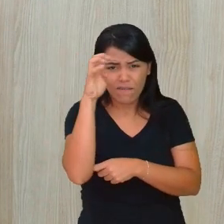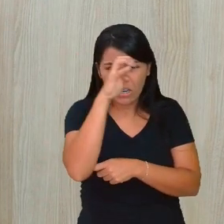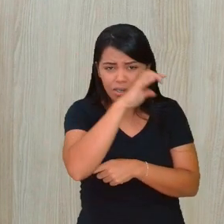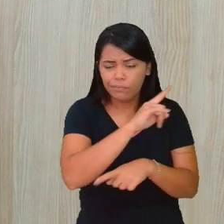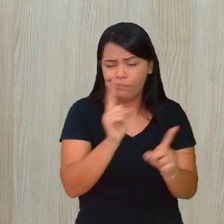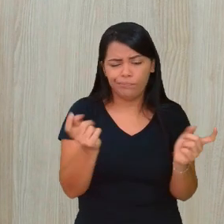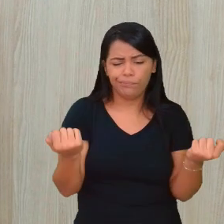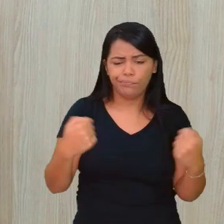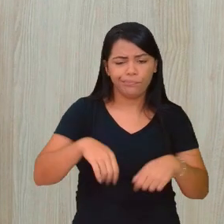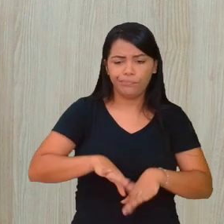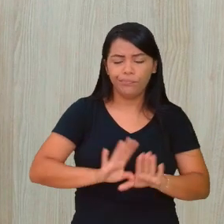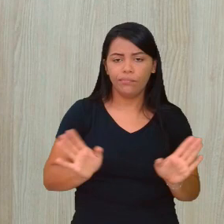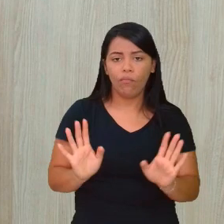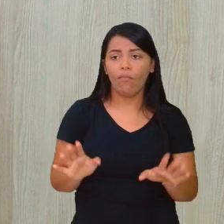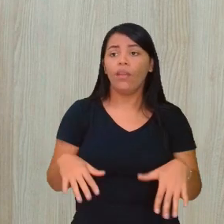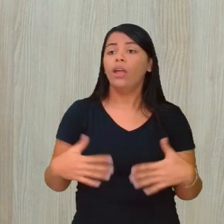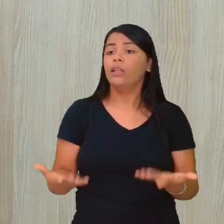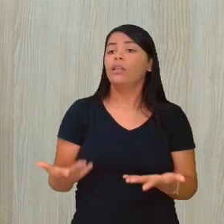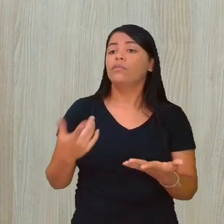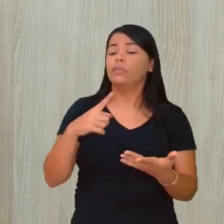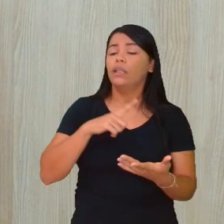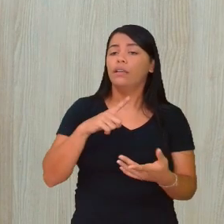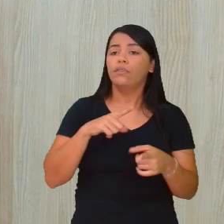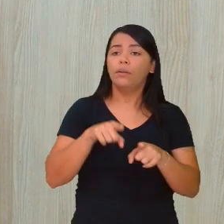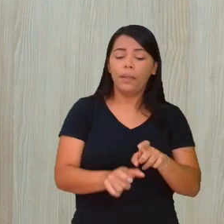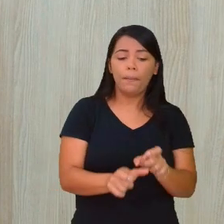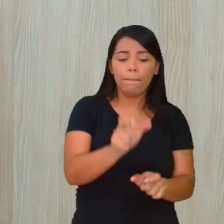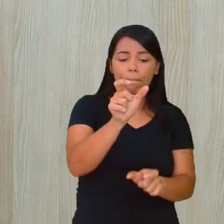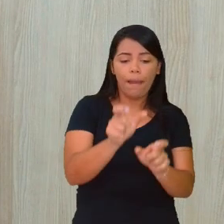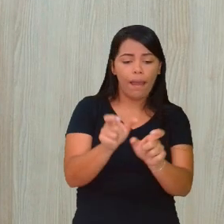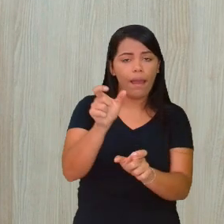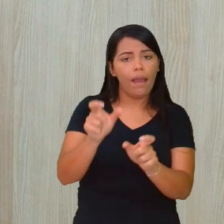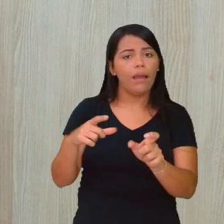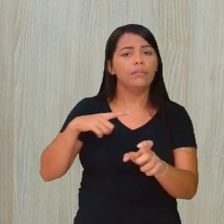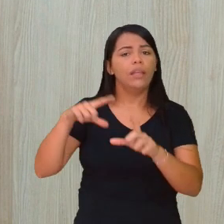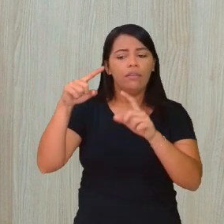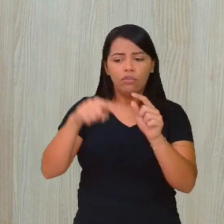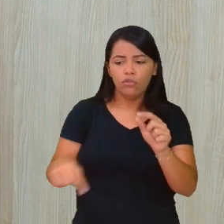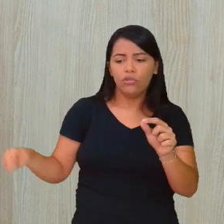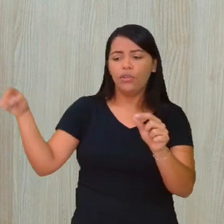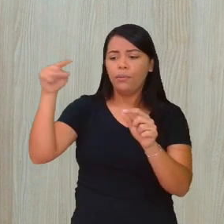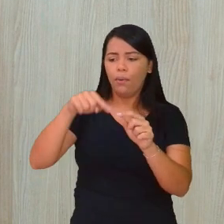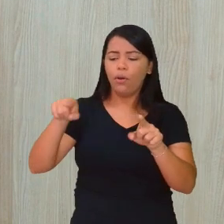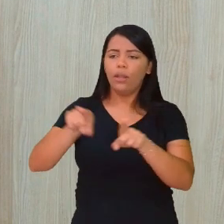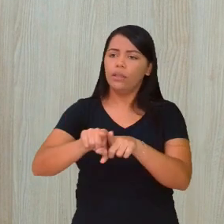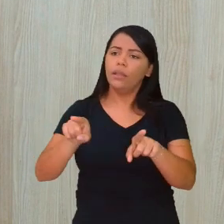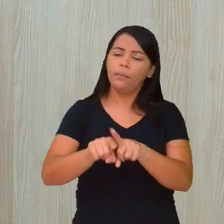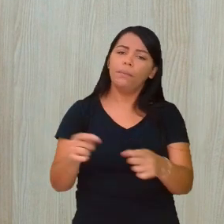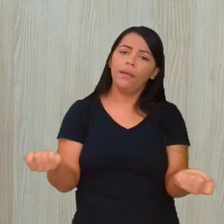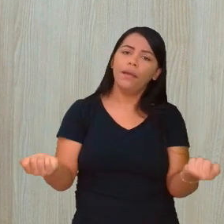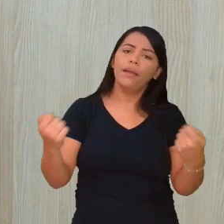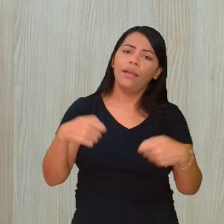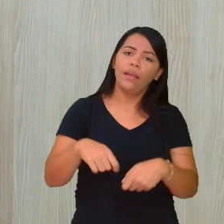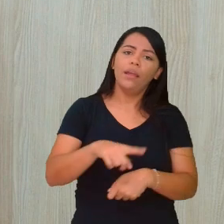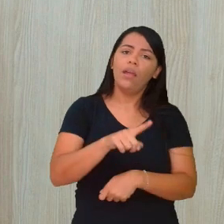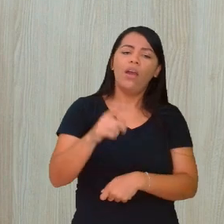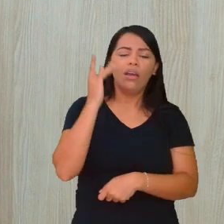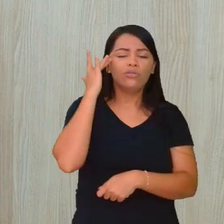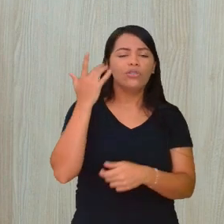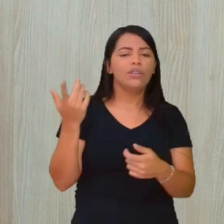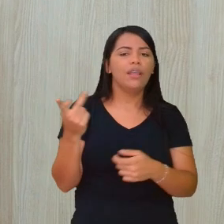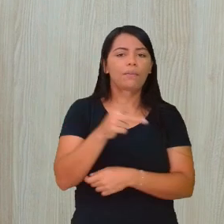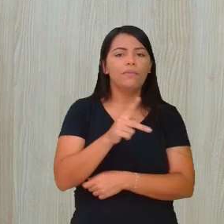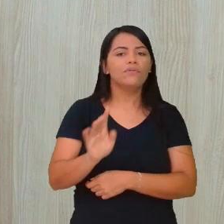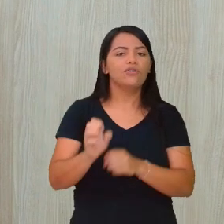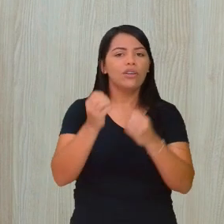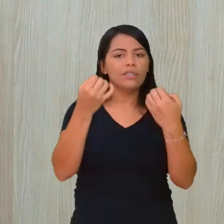caso foi setor, né? E também teve de barras, mas tem outros tipos de gráfico também que eu acredito que Tânia já falou com vocês na aula anterior, que tem vários